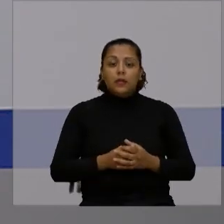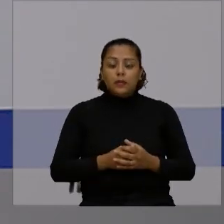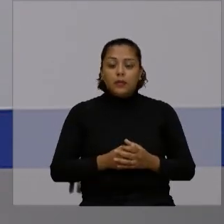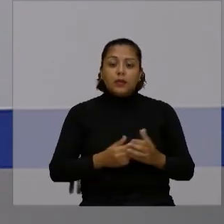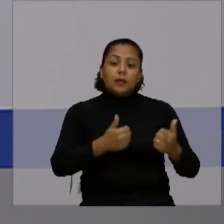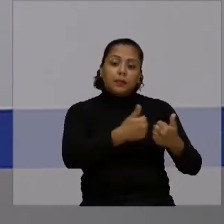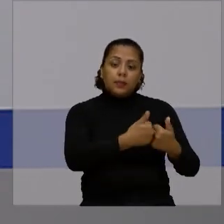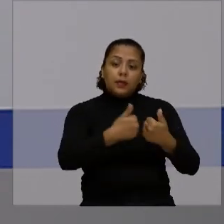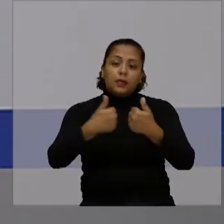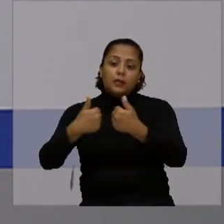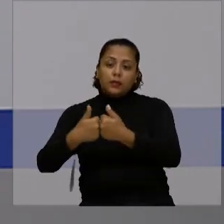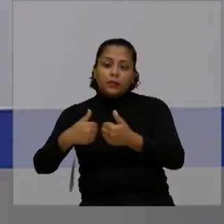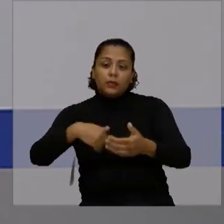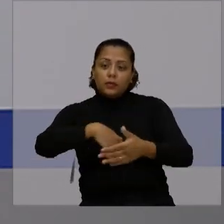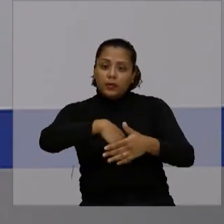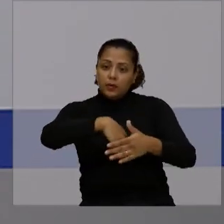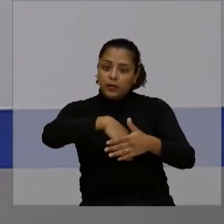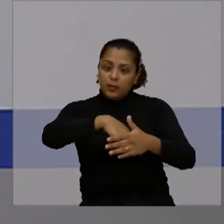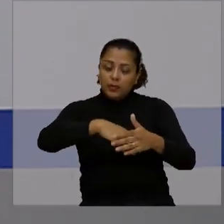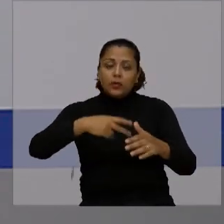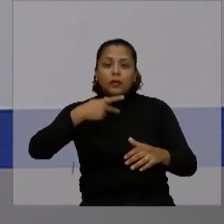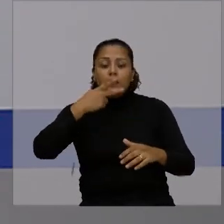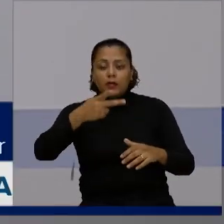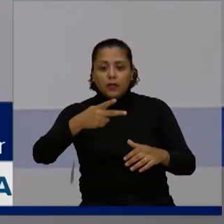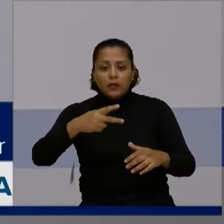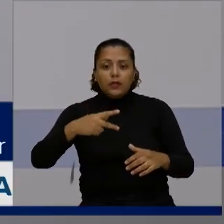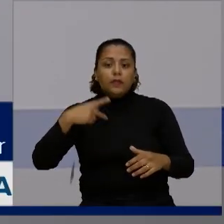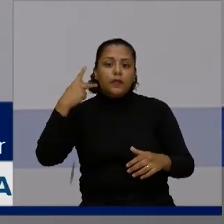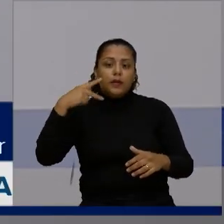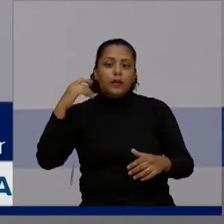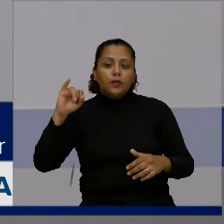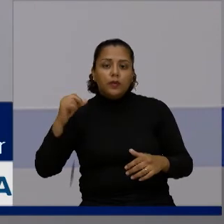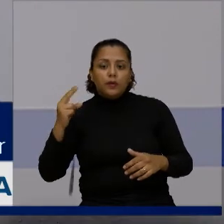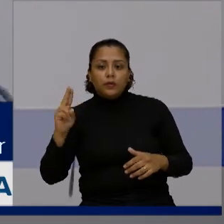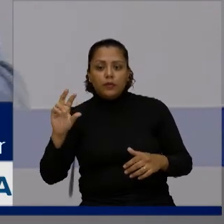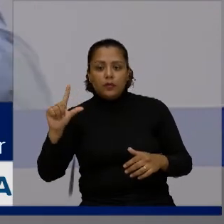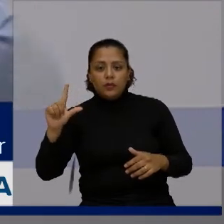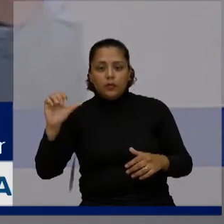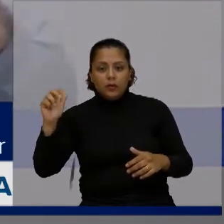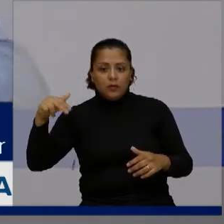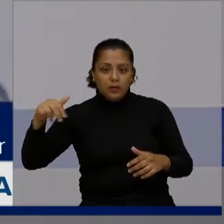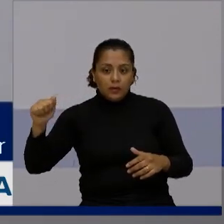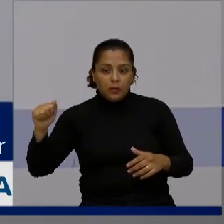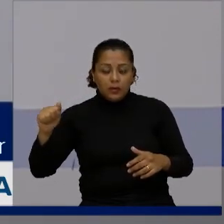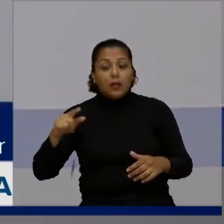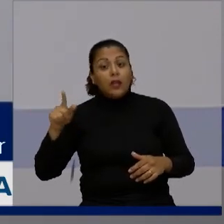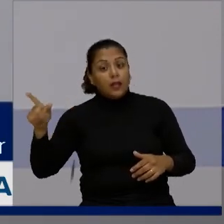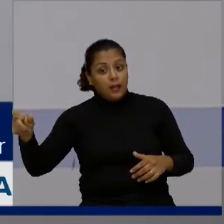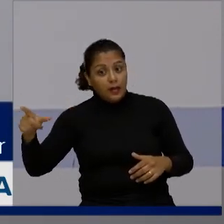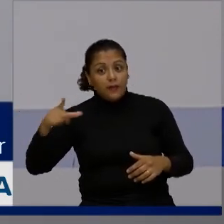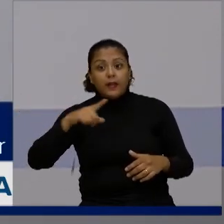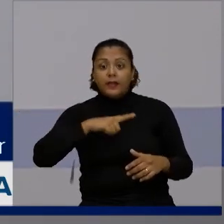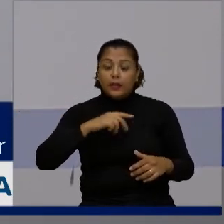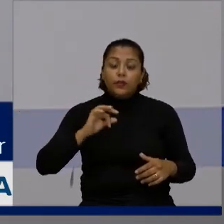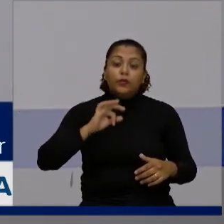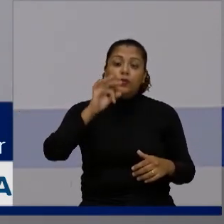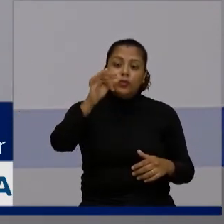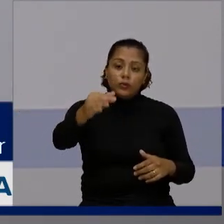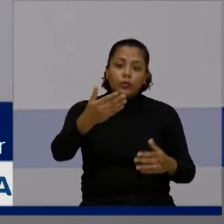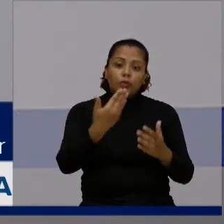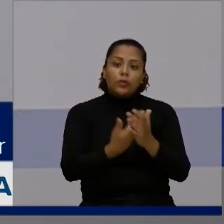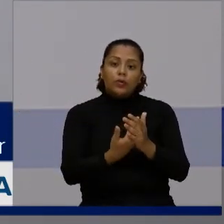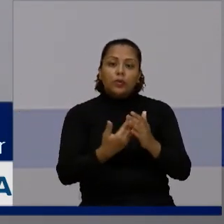foi citado anteriormente pela vereadora, está sendo construída uma belíssima escola, né? Então, acho que vale a